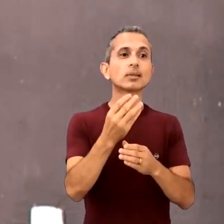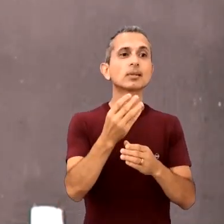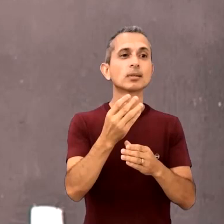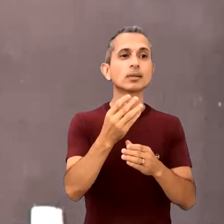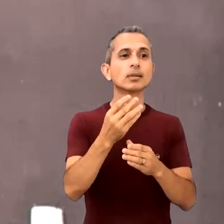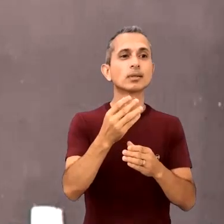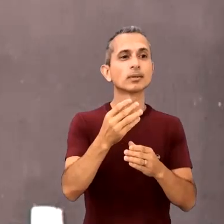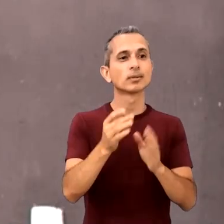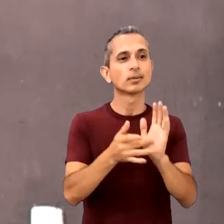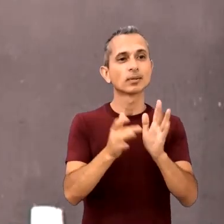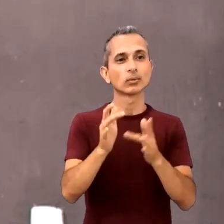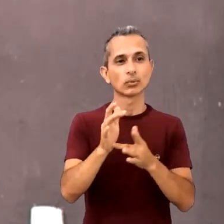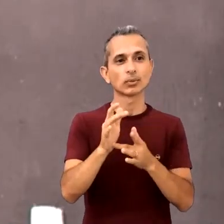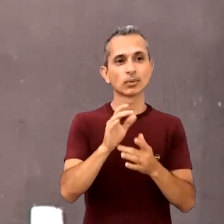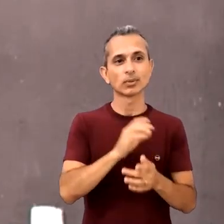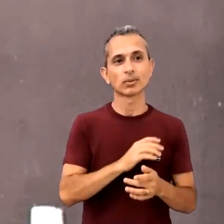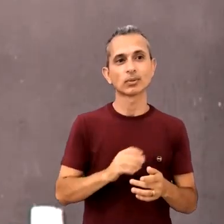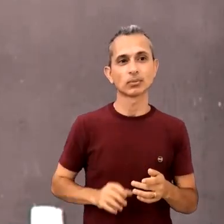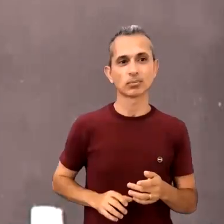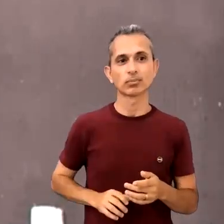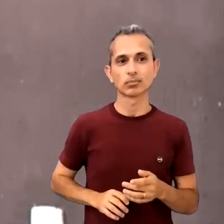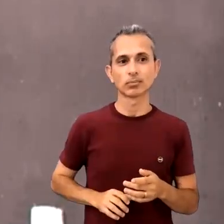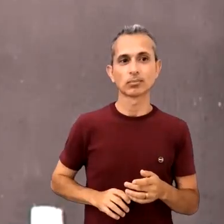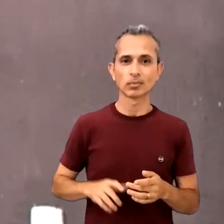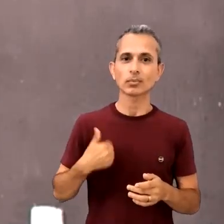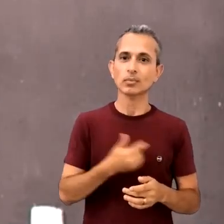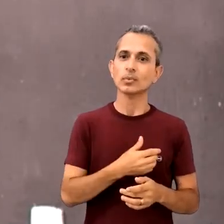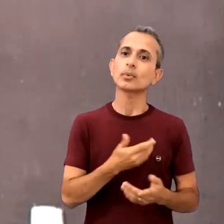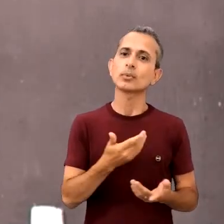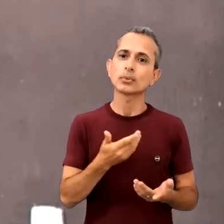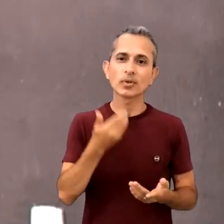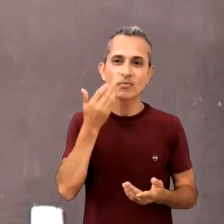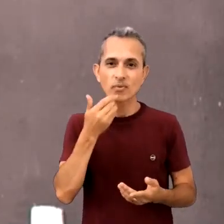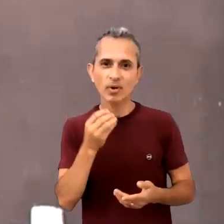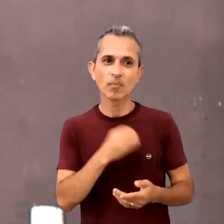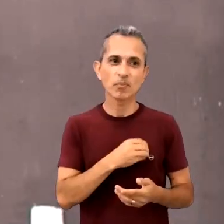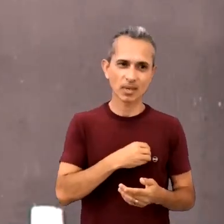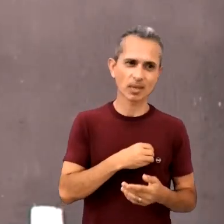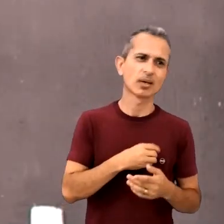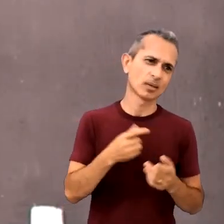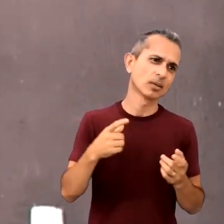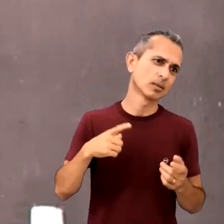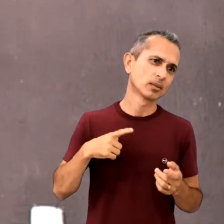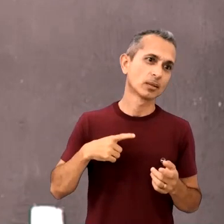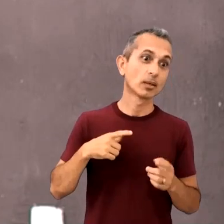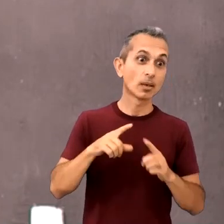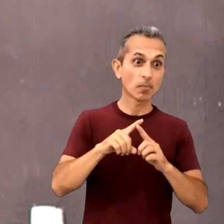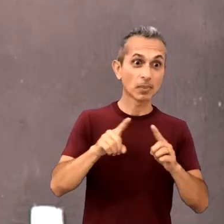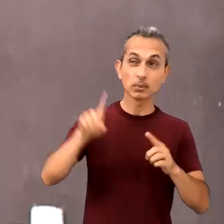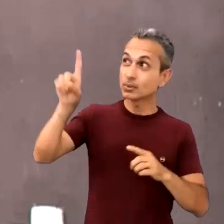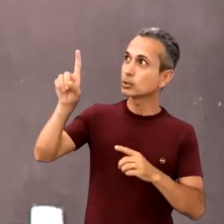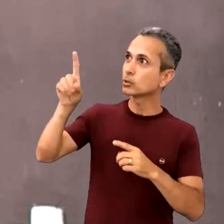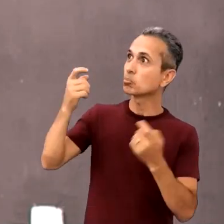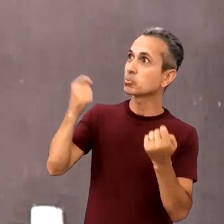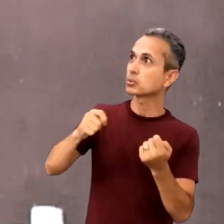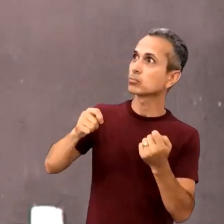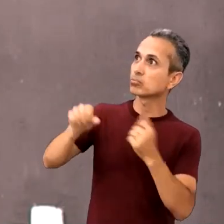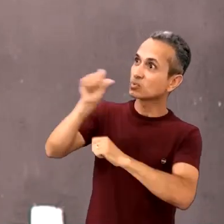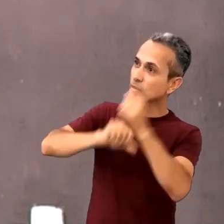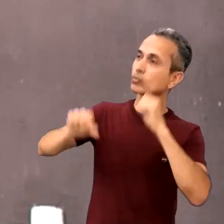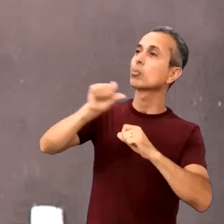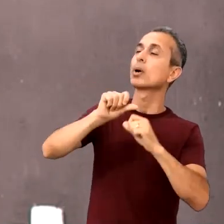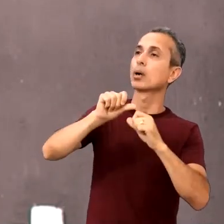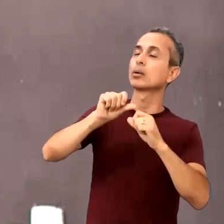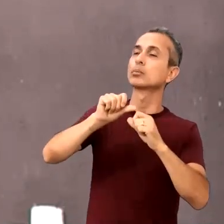relacionamento. Apesar de nossos pecados e falhas, Deus pode transformar nossas histórias de dor em vitórias da